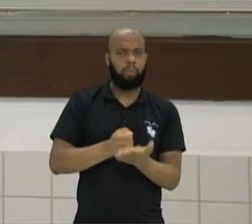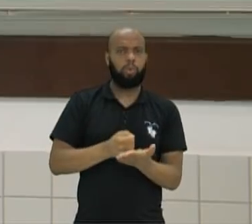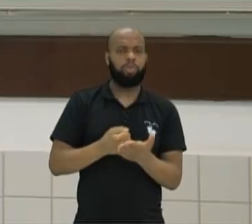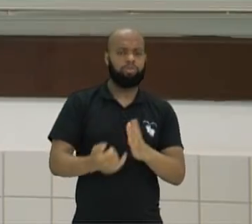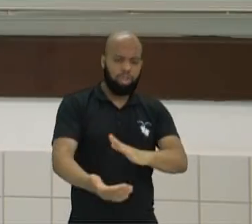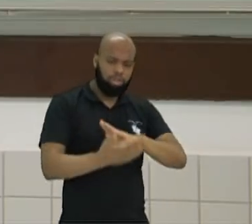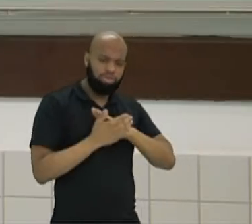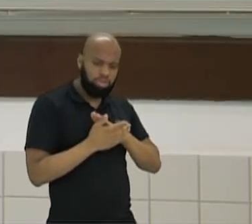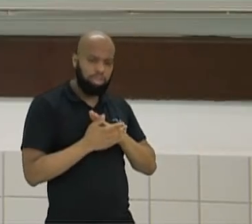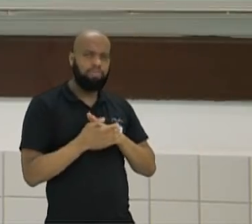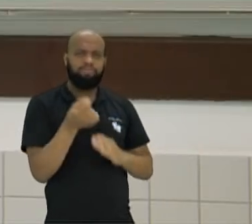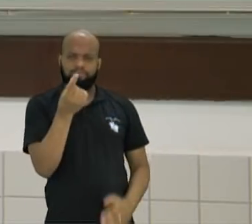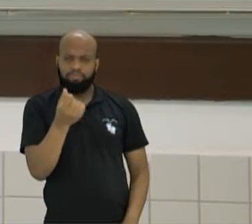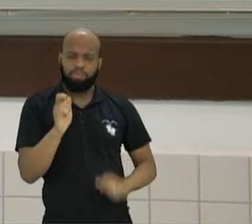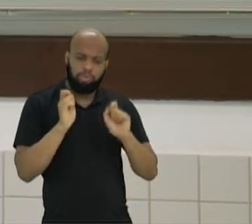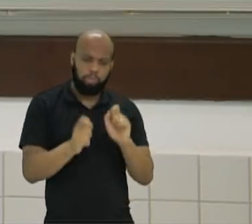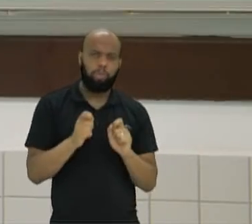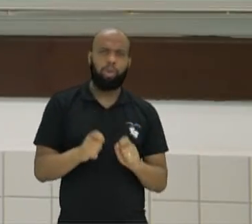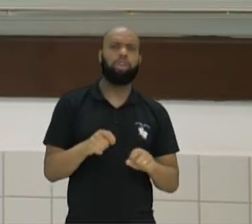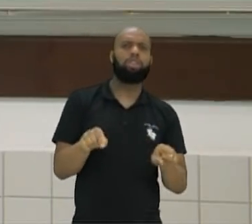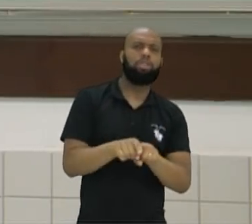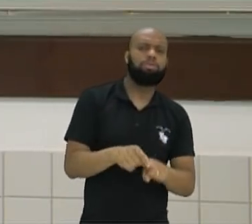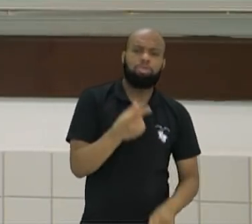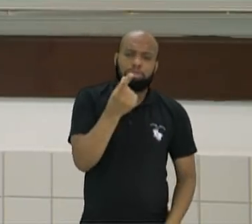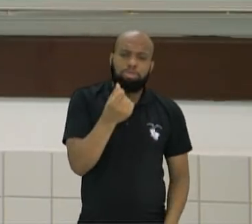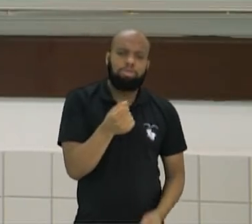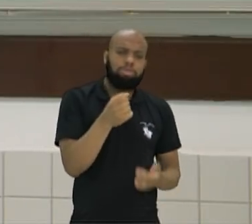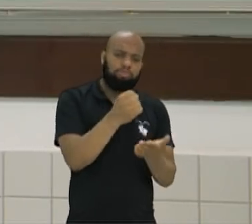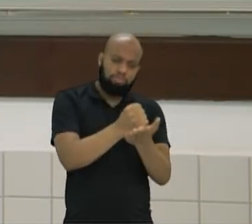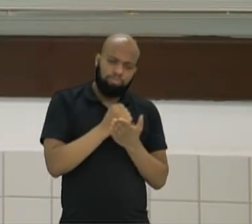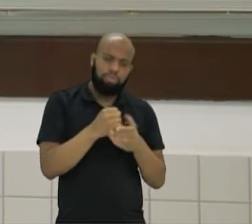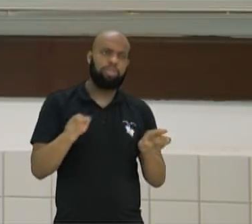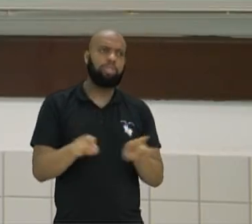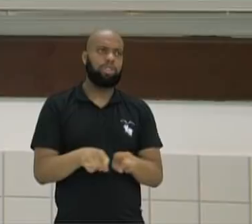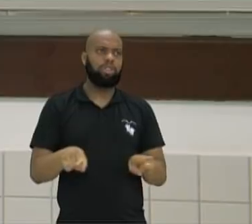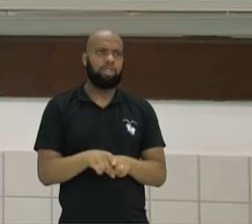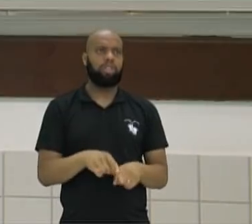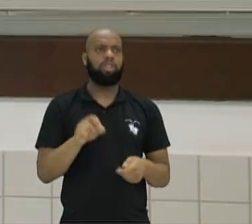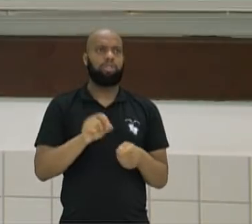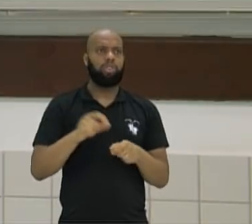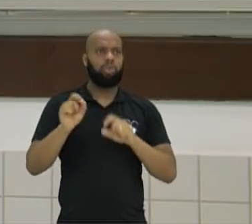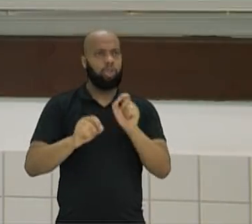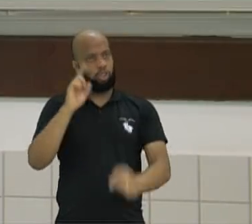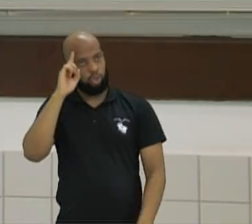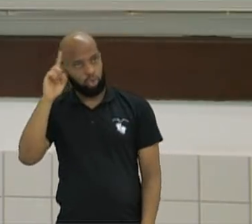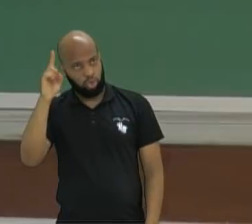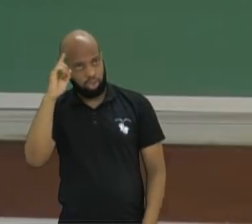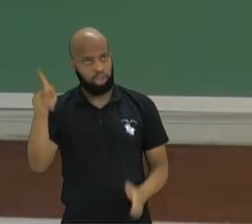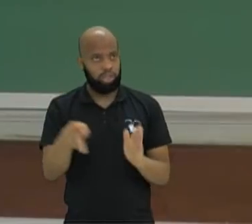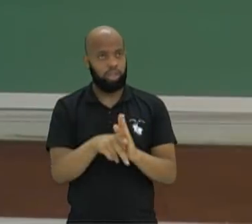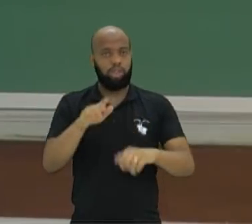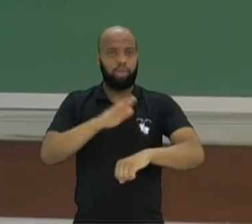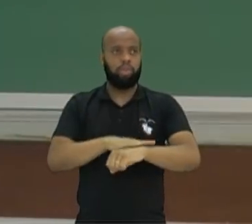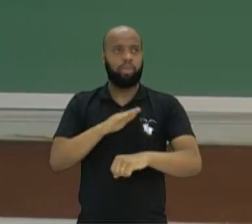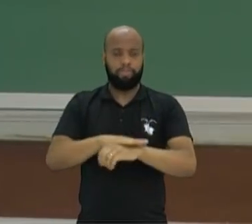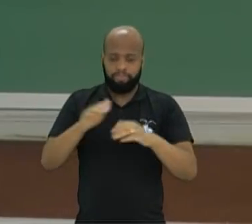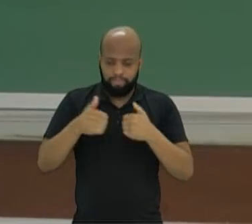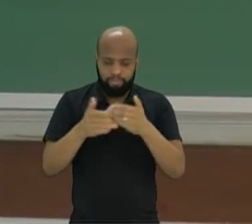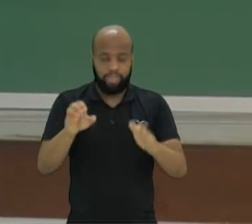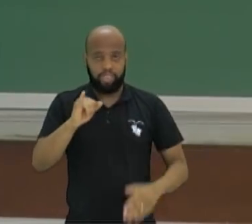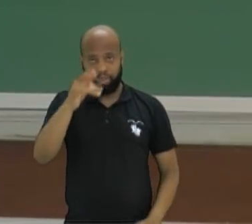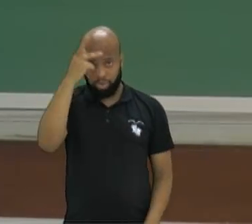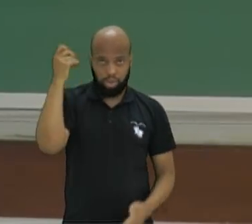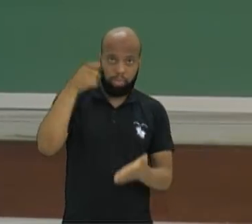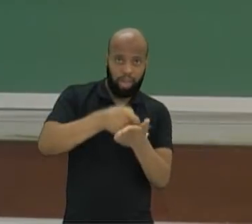ajuda financeira, quem pudesse fazer doações, até por pedágios, ele falou que no dia, na abertura, se as pessoas